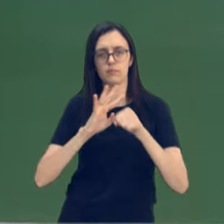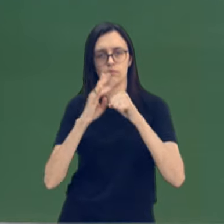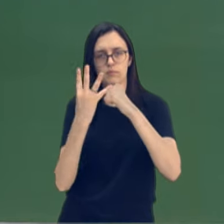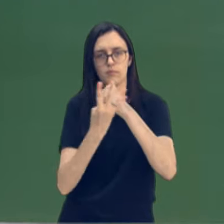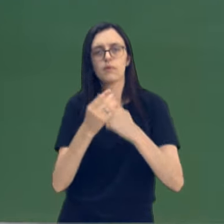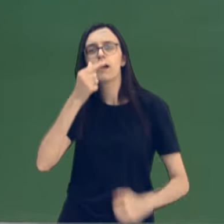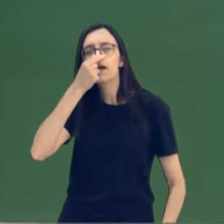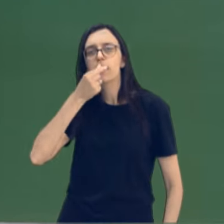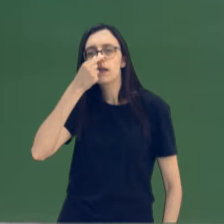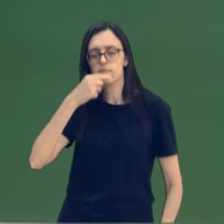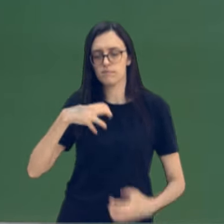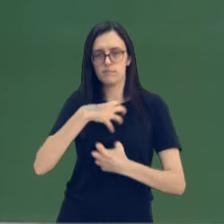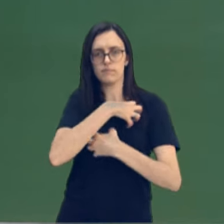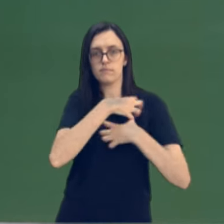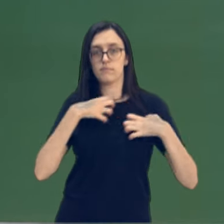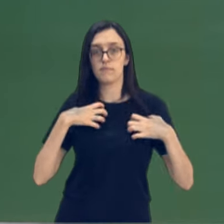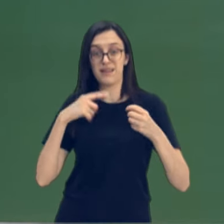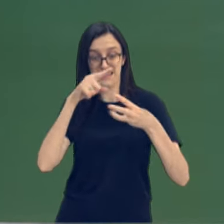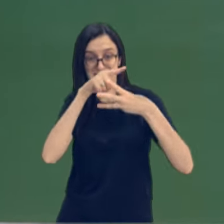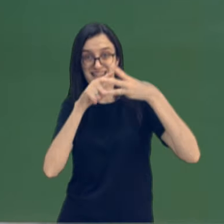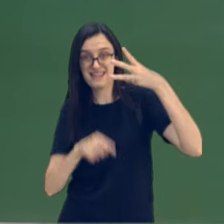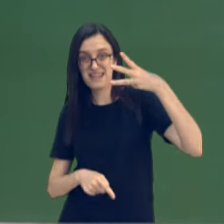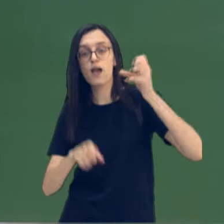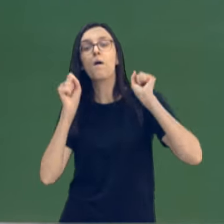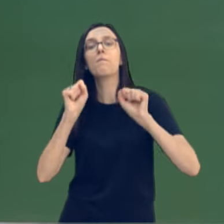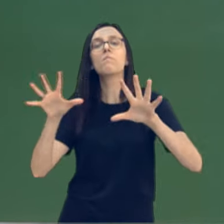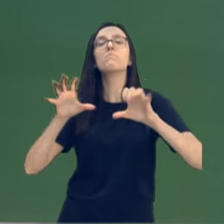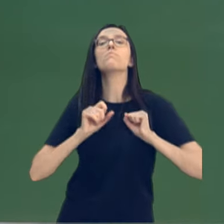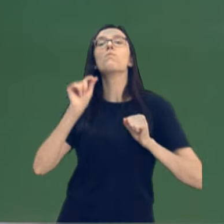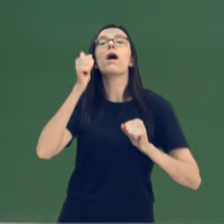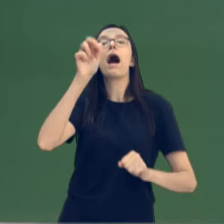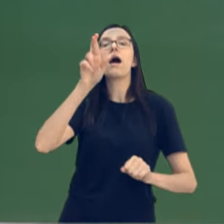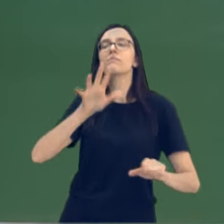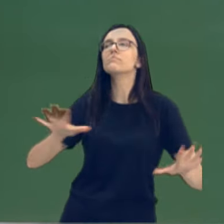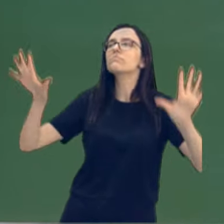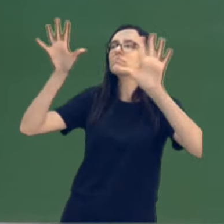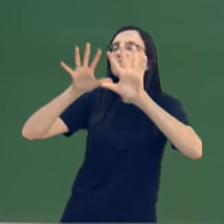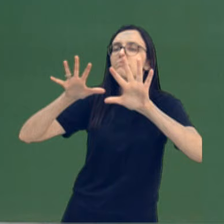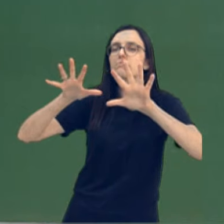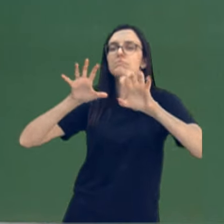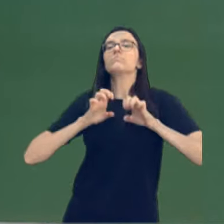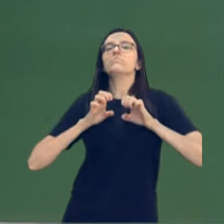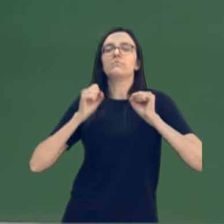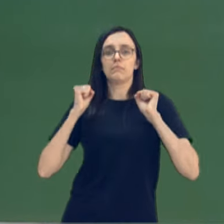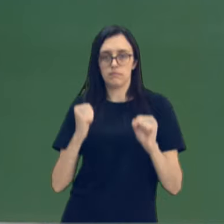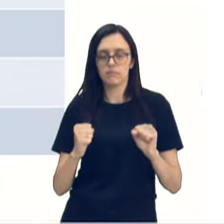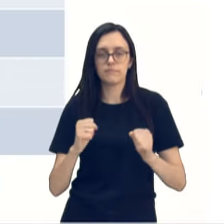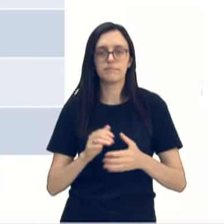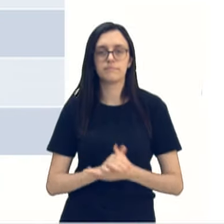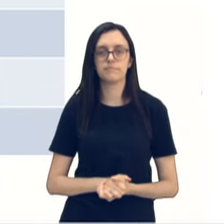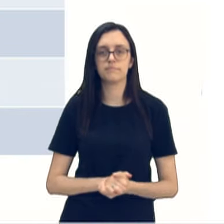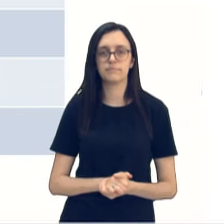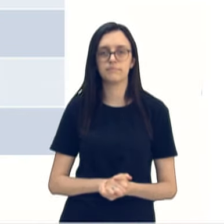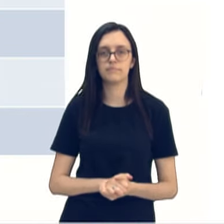Covid-19, gripe e sarampo. As 3 podemos nos contaminar pelo ar que está à nossa volta.